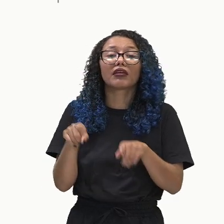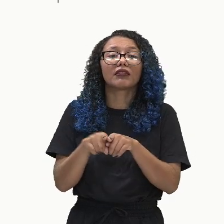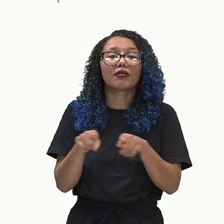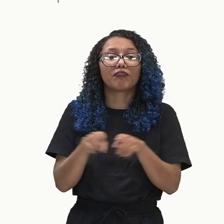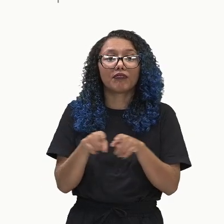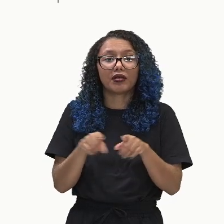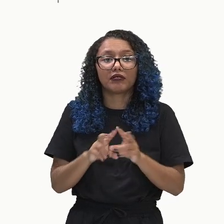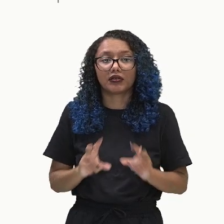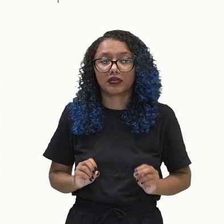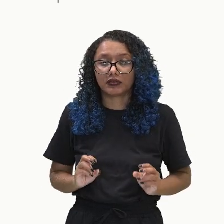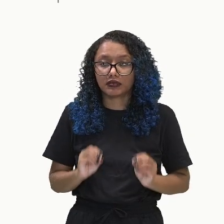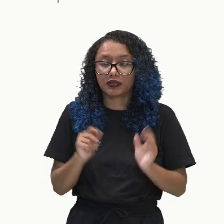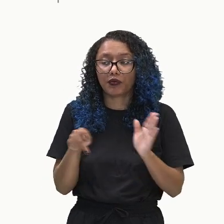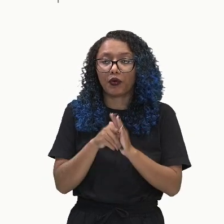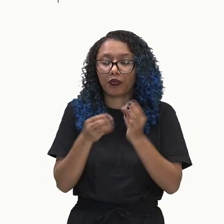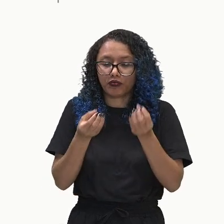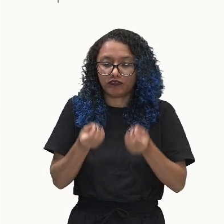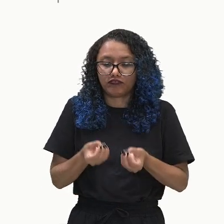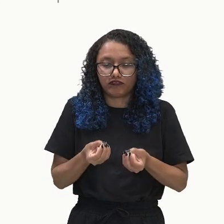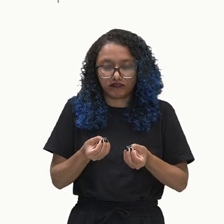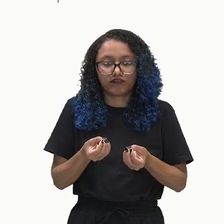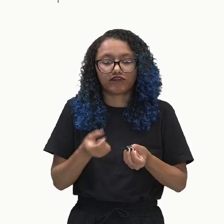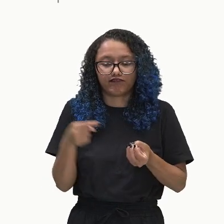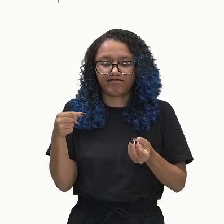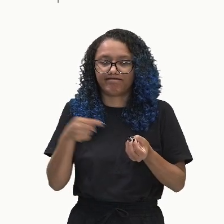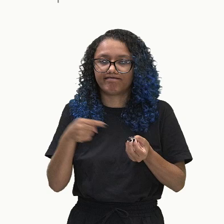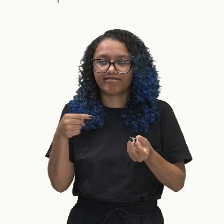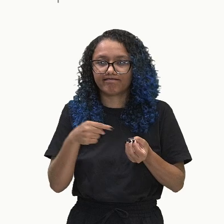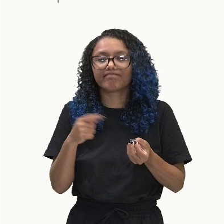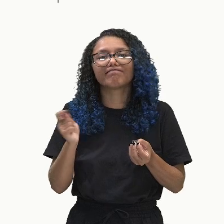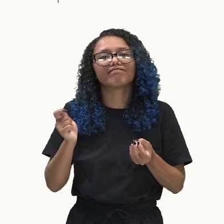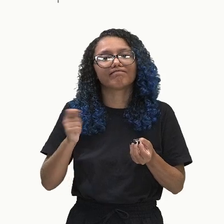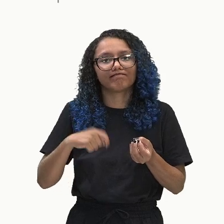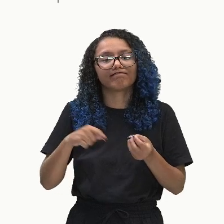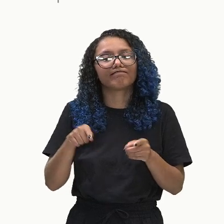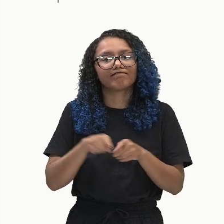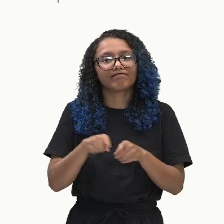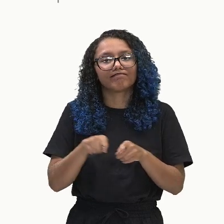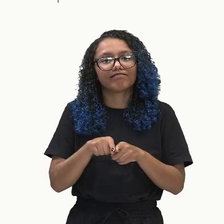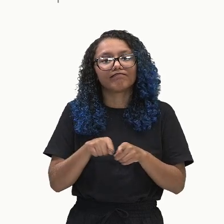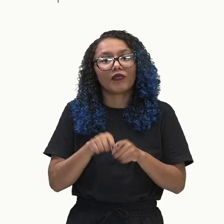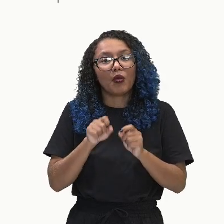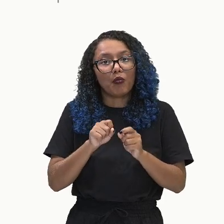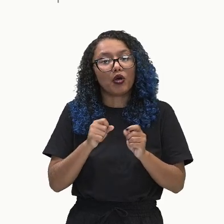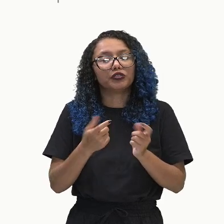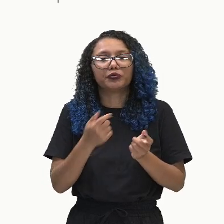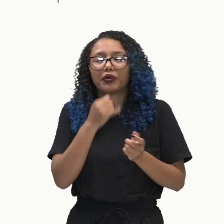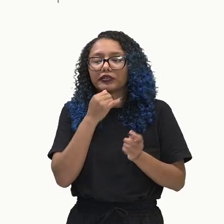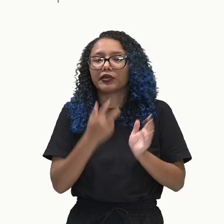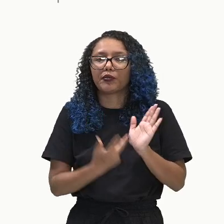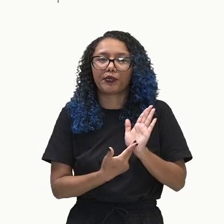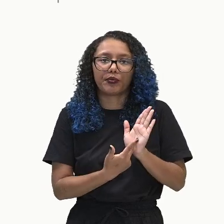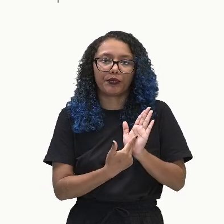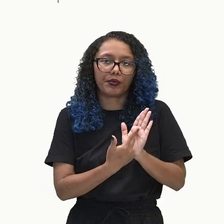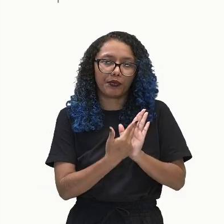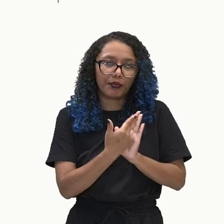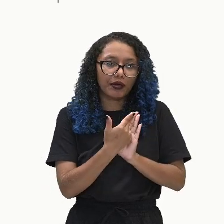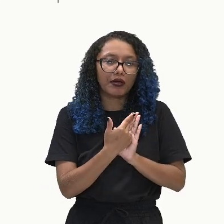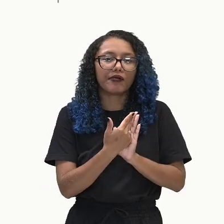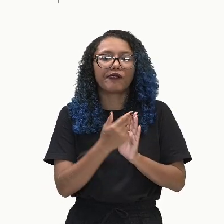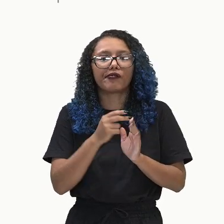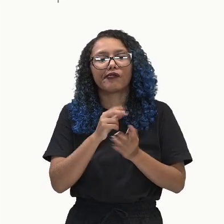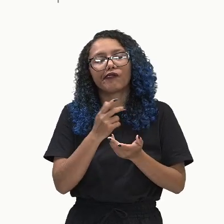tipo de câncer que se desenvolve nos testículos e pode requerer tratamentos por cirurgia, radioterapia